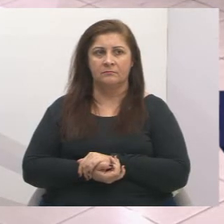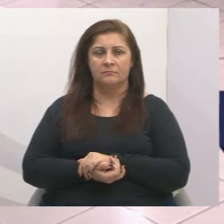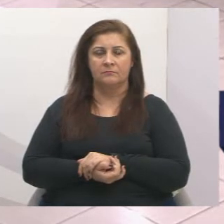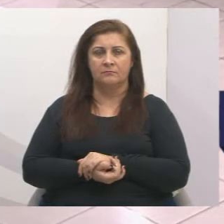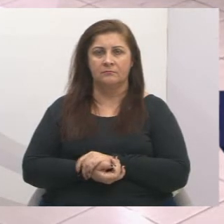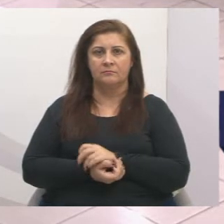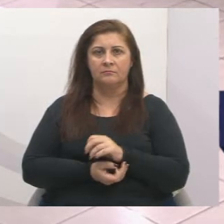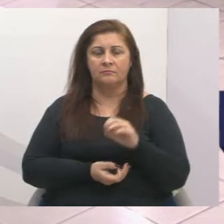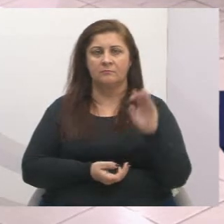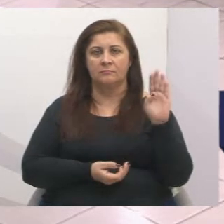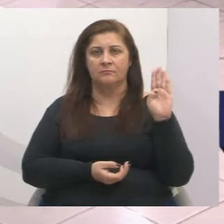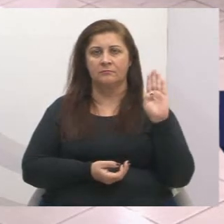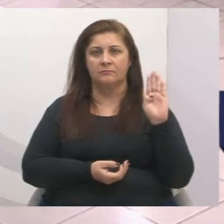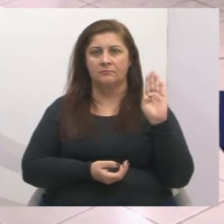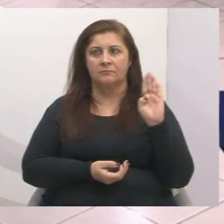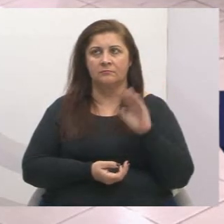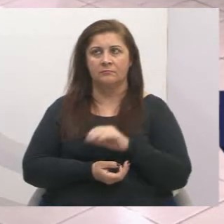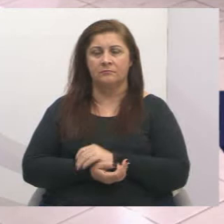Senhor presidente,